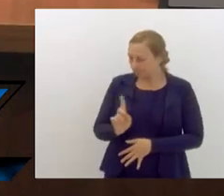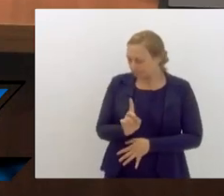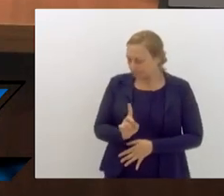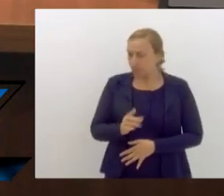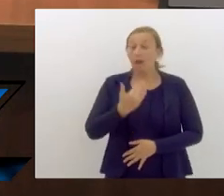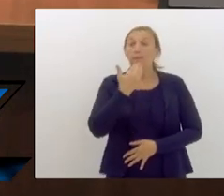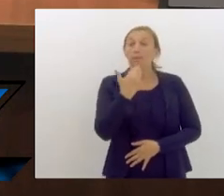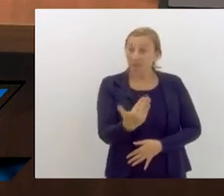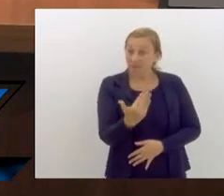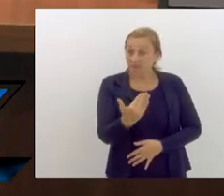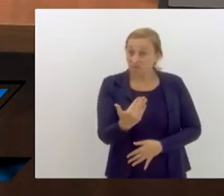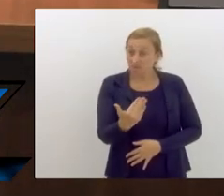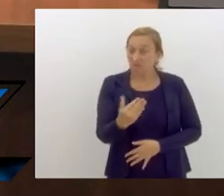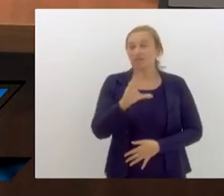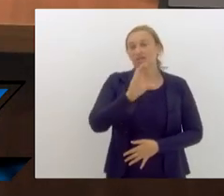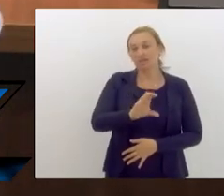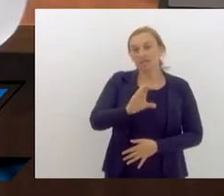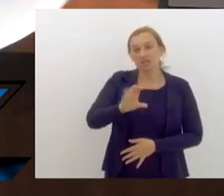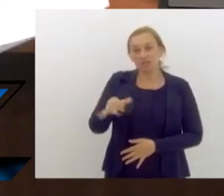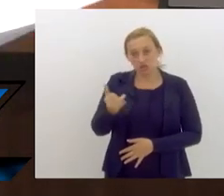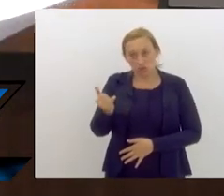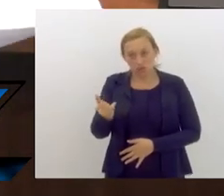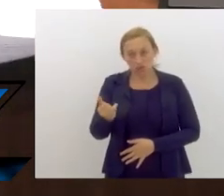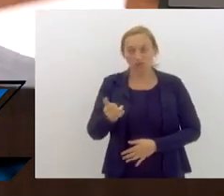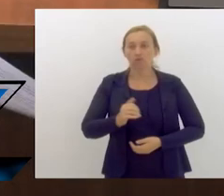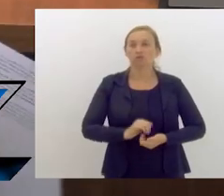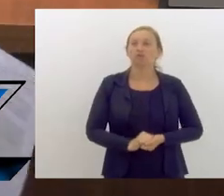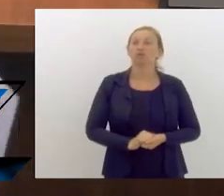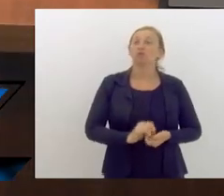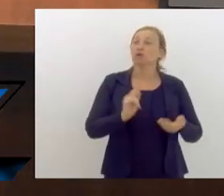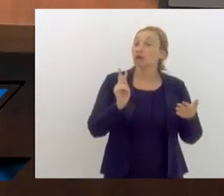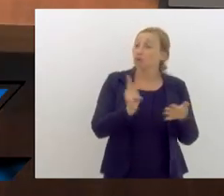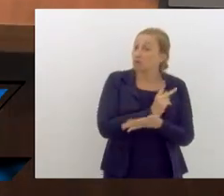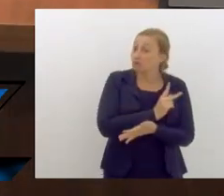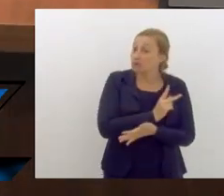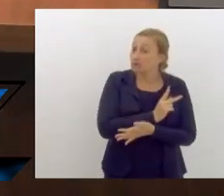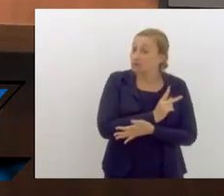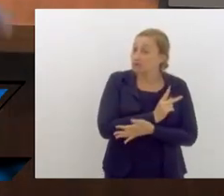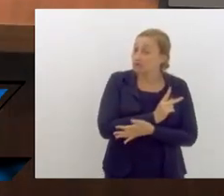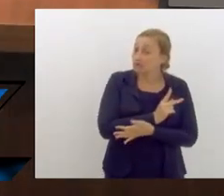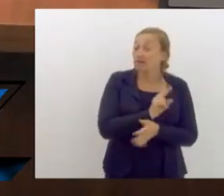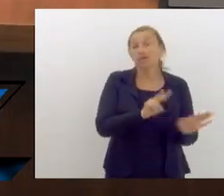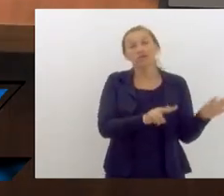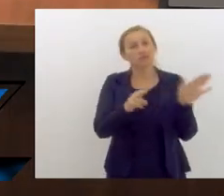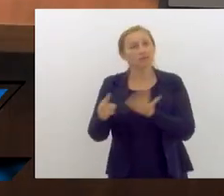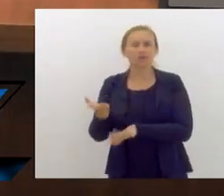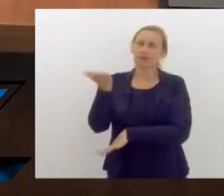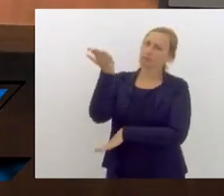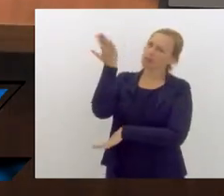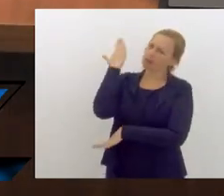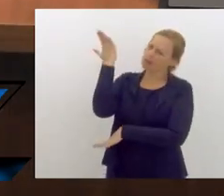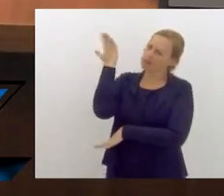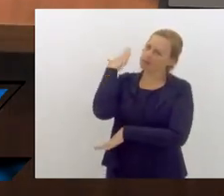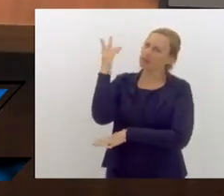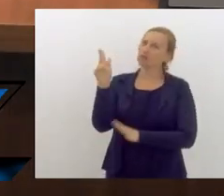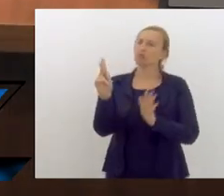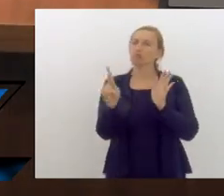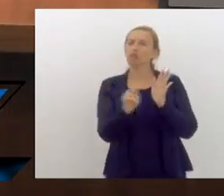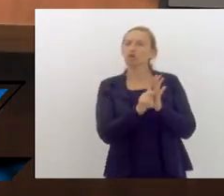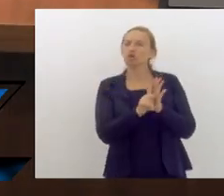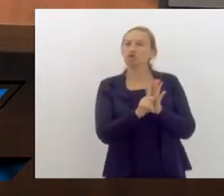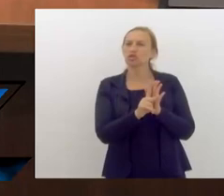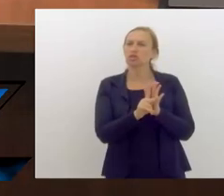pedir a ccj a exemplo do que aconteceu na semana passada com projeto